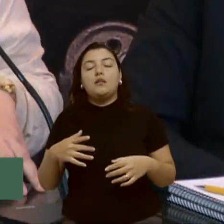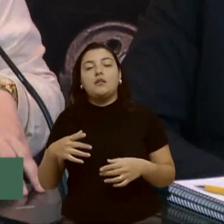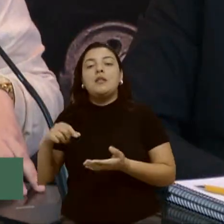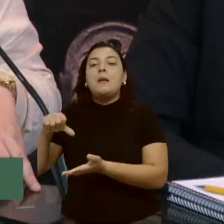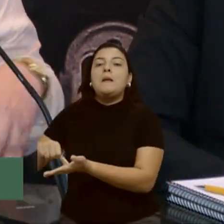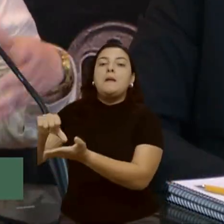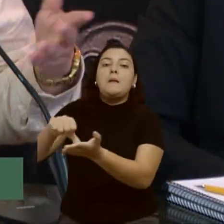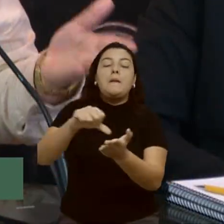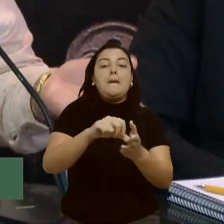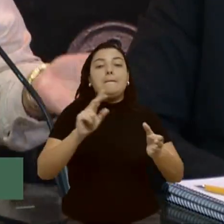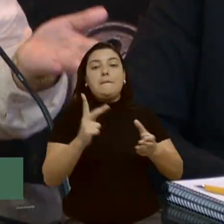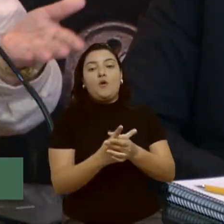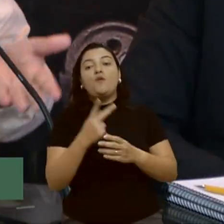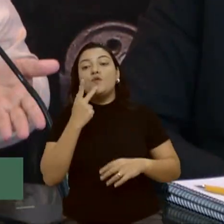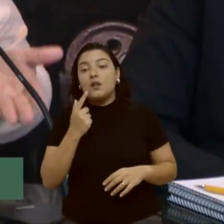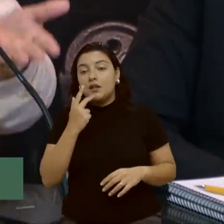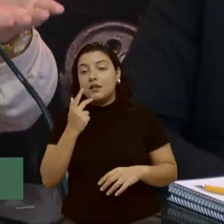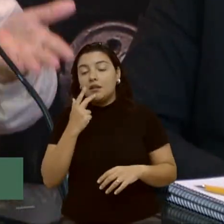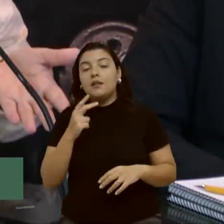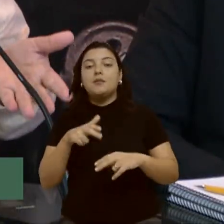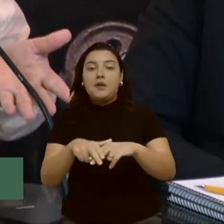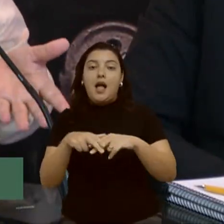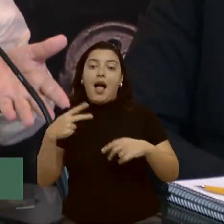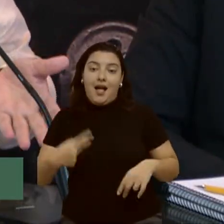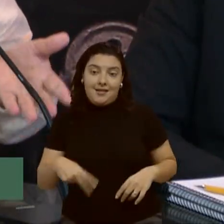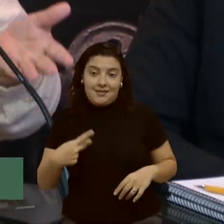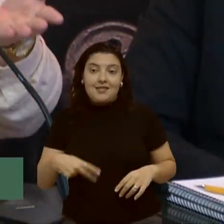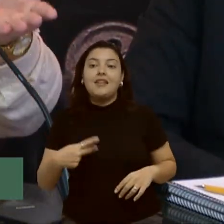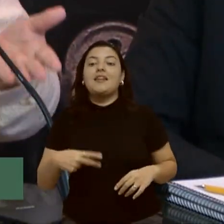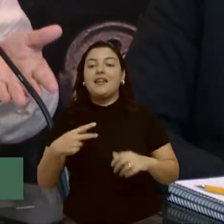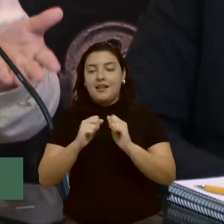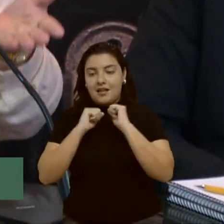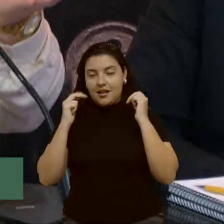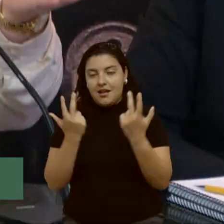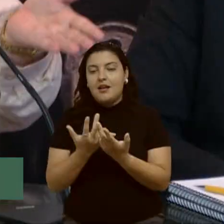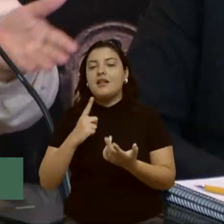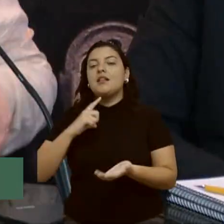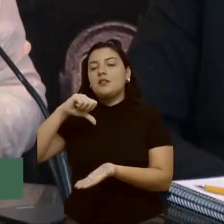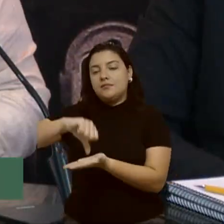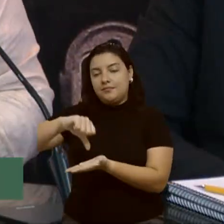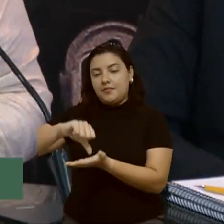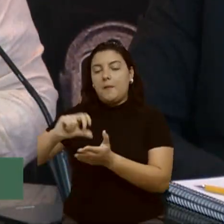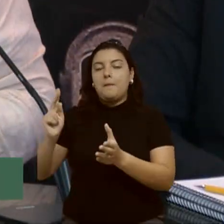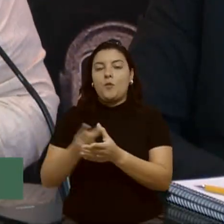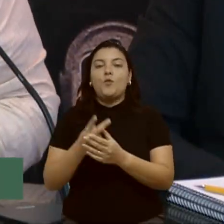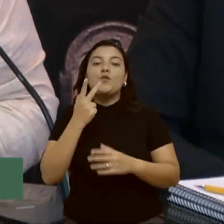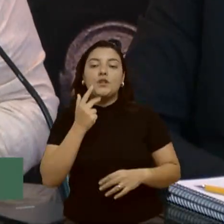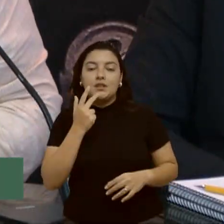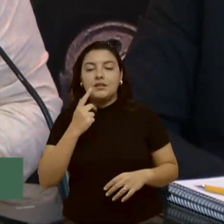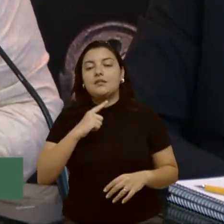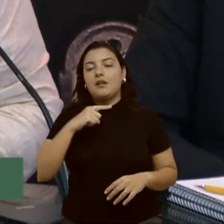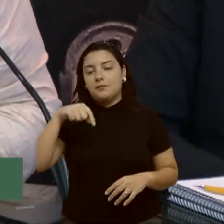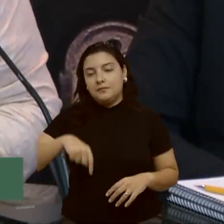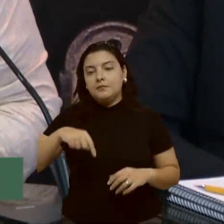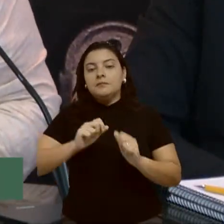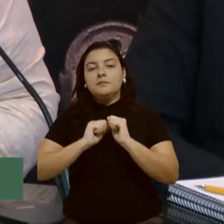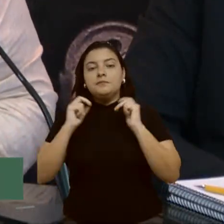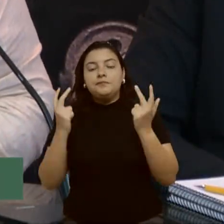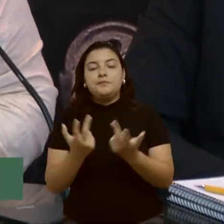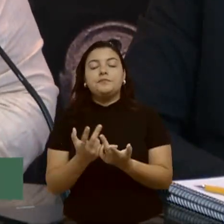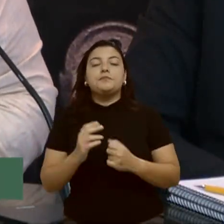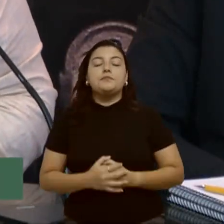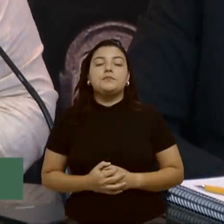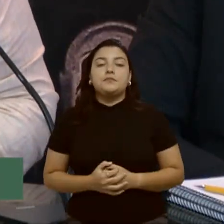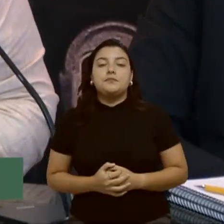núcleos do Procon Fortaleza. Inclusive, vereador, nessa casa a gente tem um núcleo também, né, do Procon Fortaleza, nessa casa que a gente se